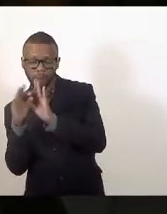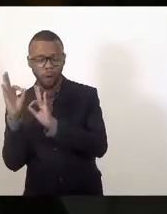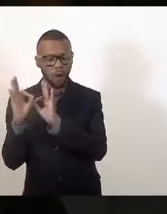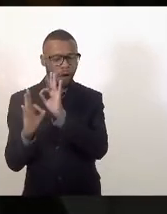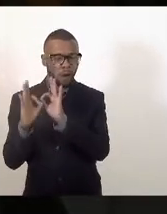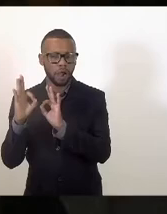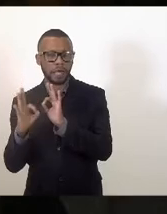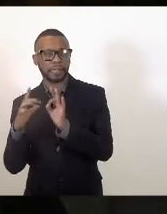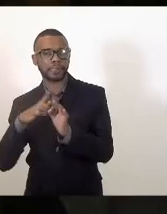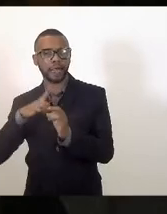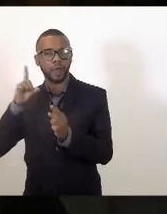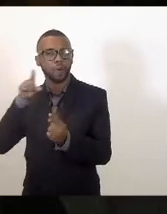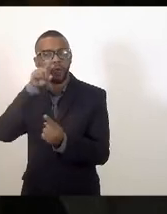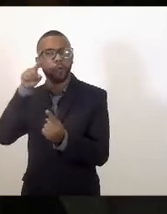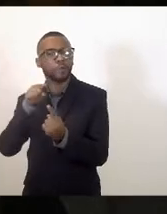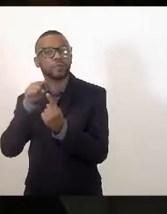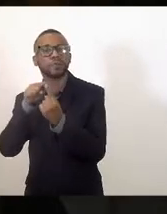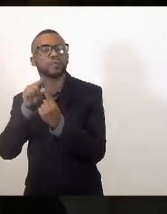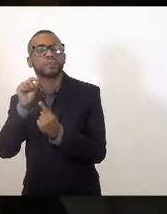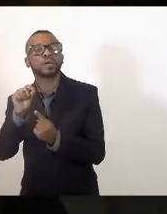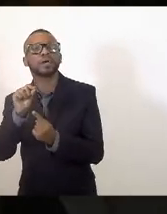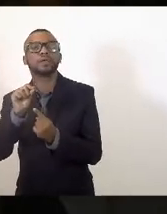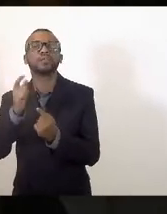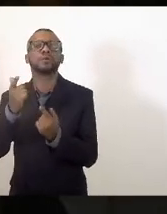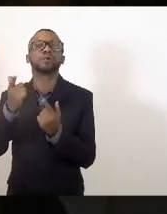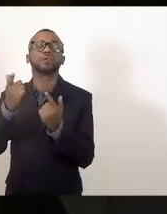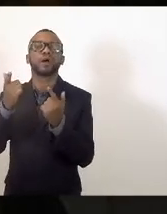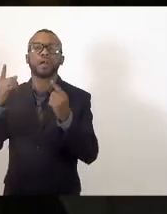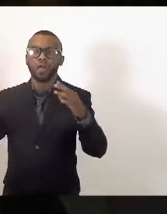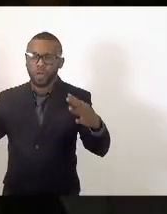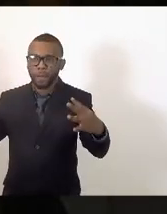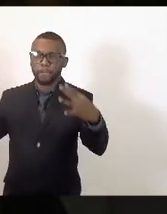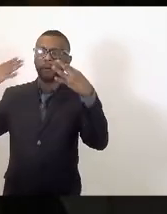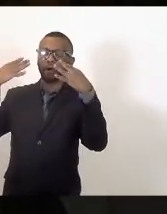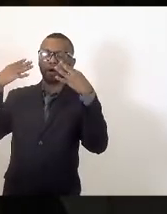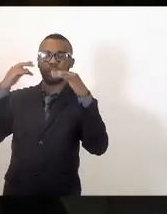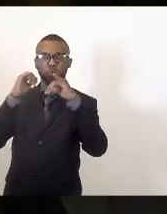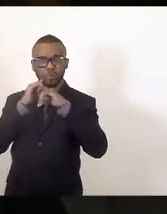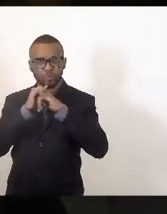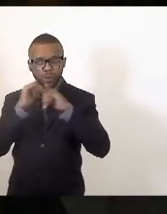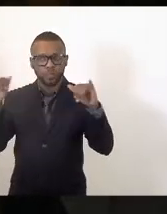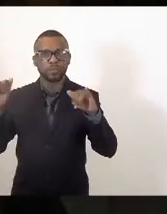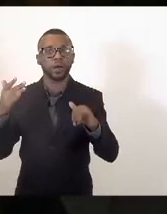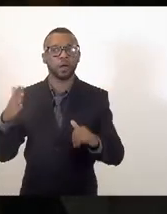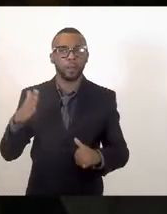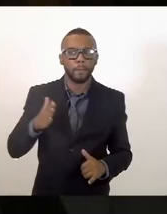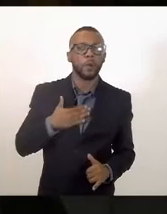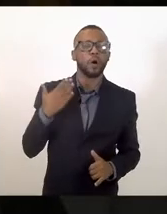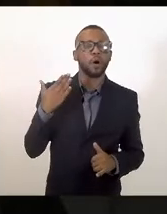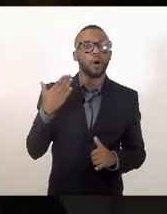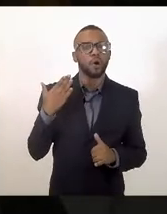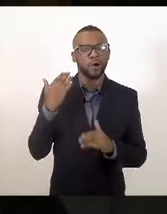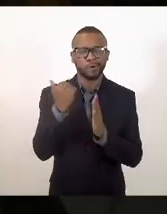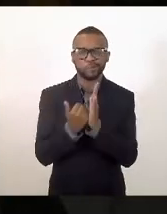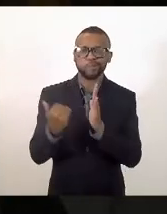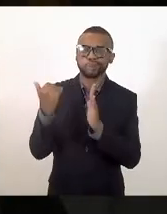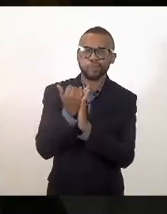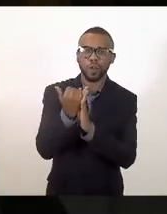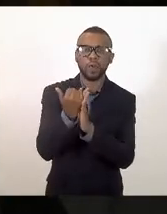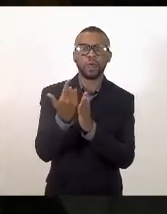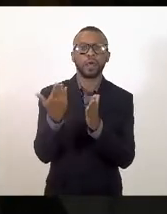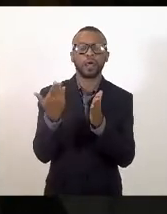chame a si o noticiário radicalizado, se desvie da